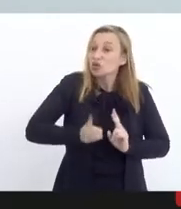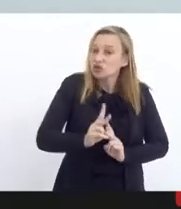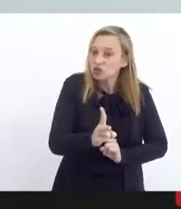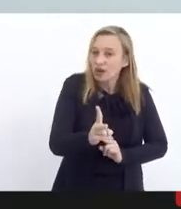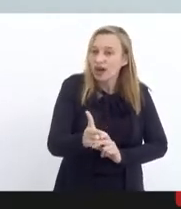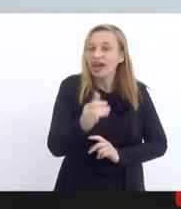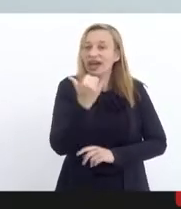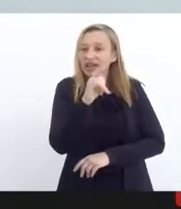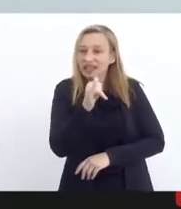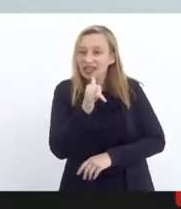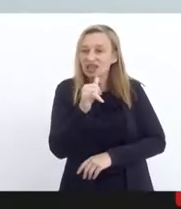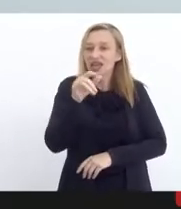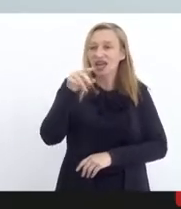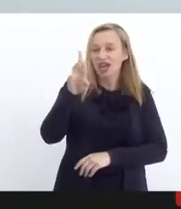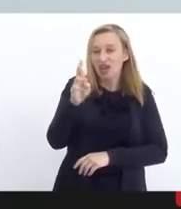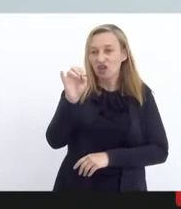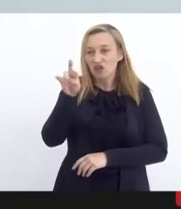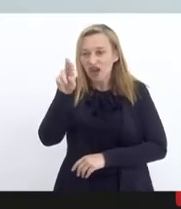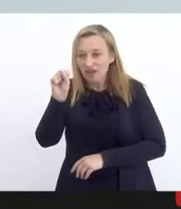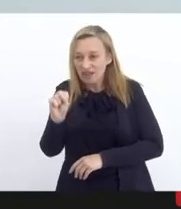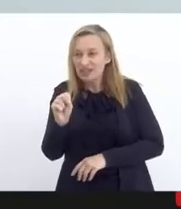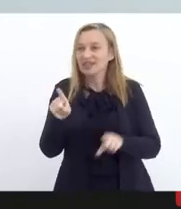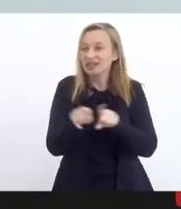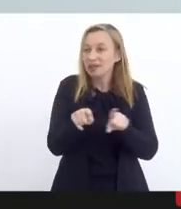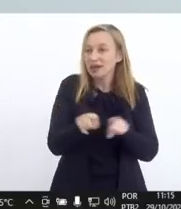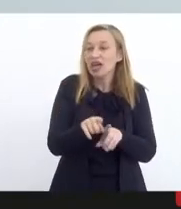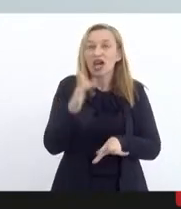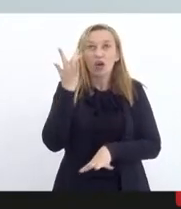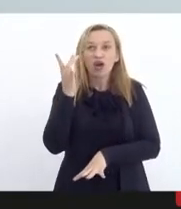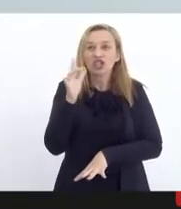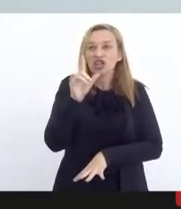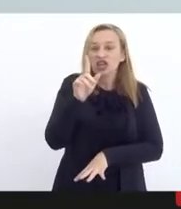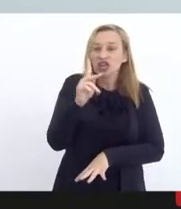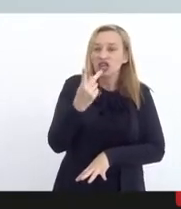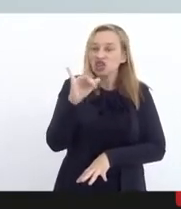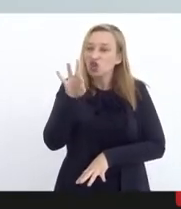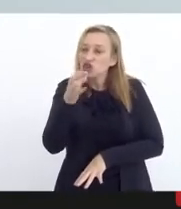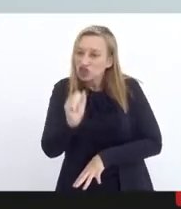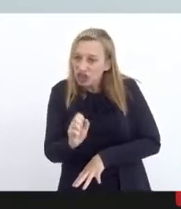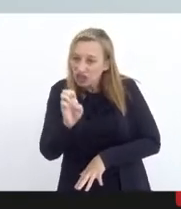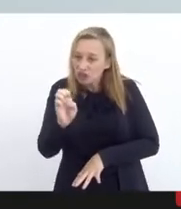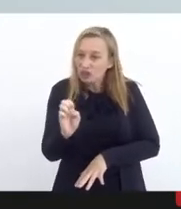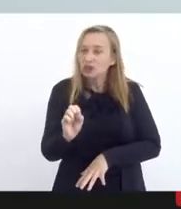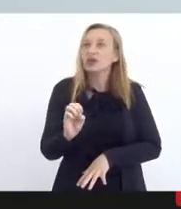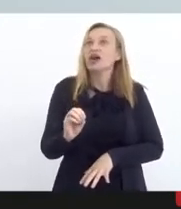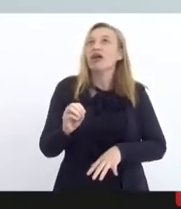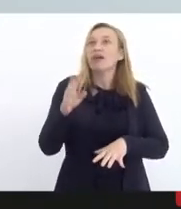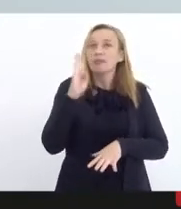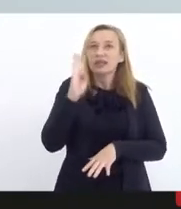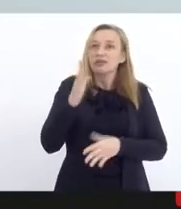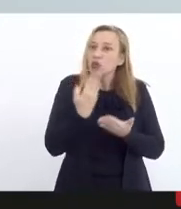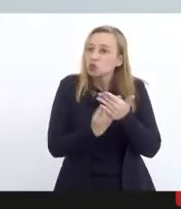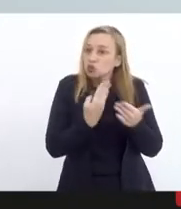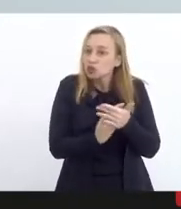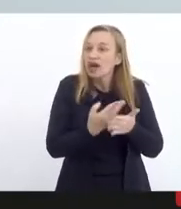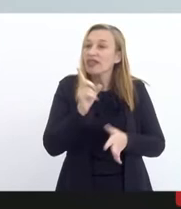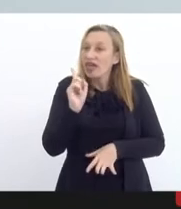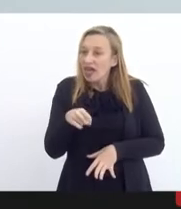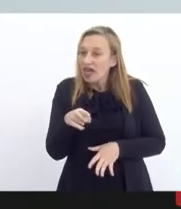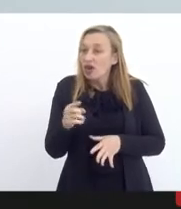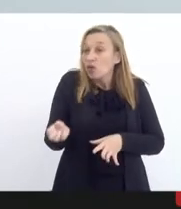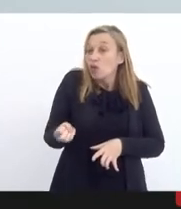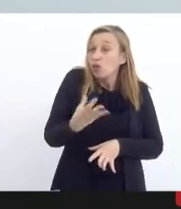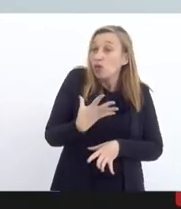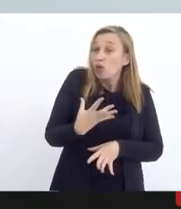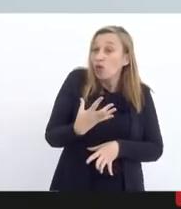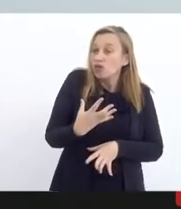energia renovável também. Eu acho que o hidrogênio é fundamental que seja estudado, eu acho que realmente é a nova matriz,